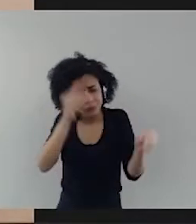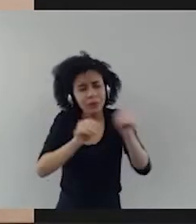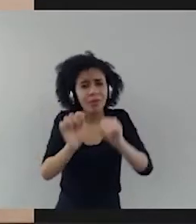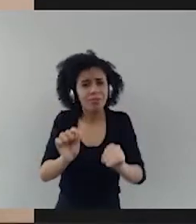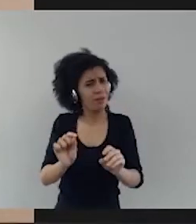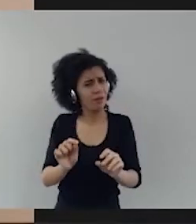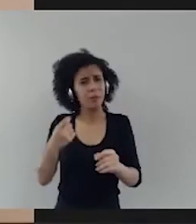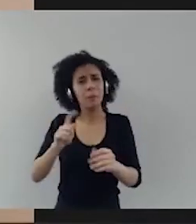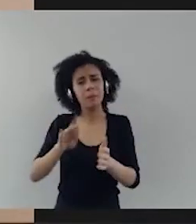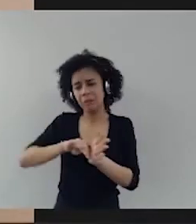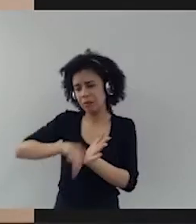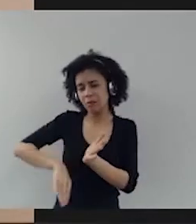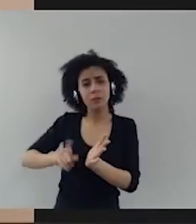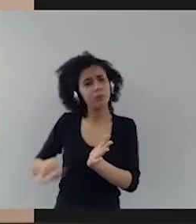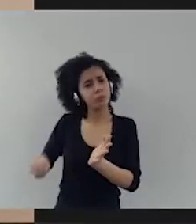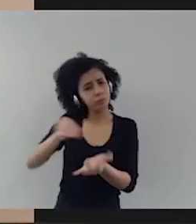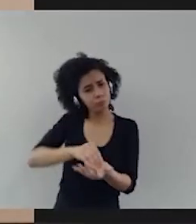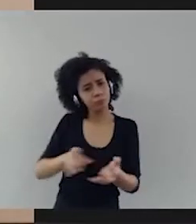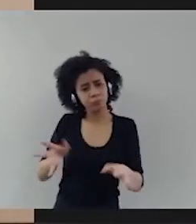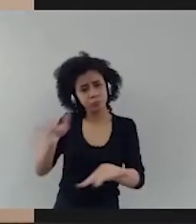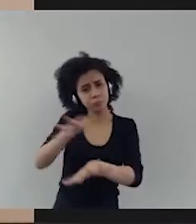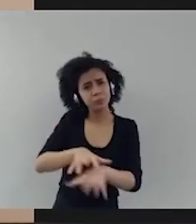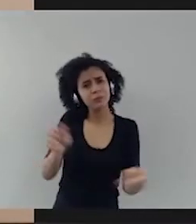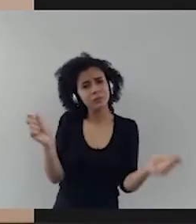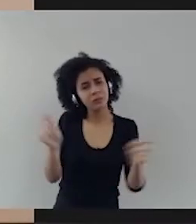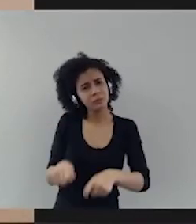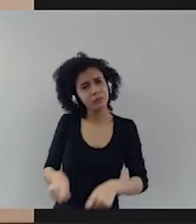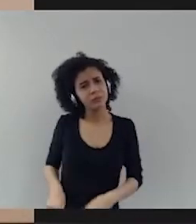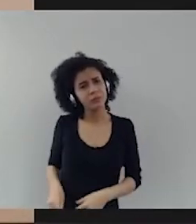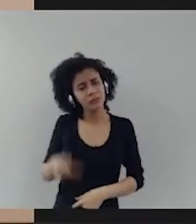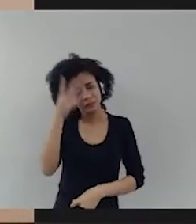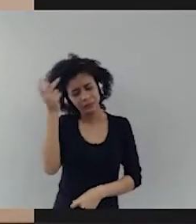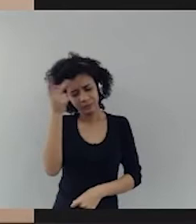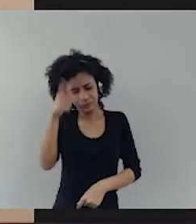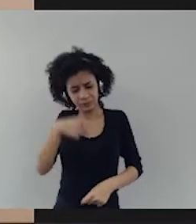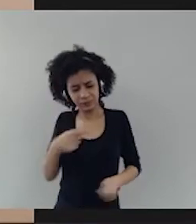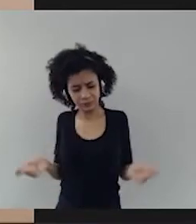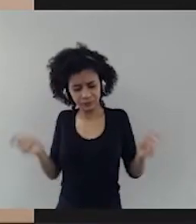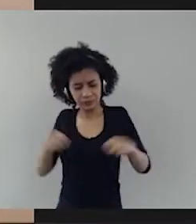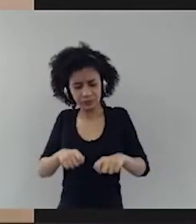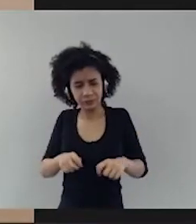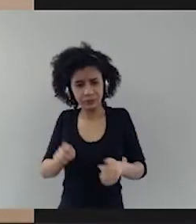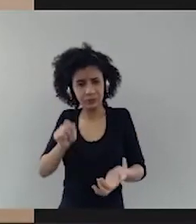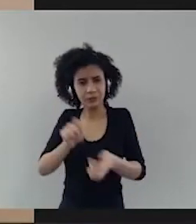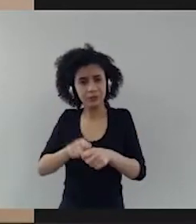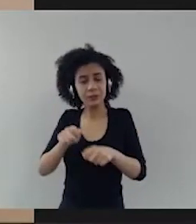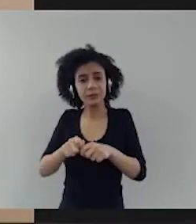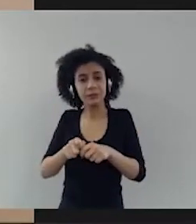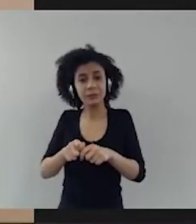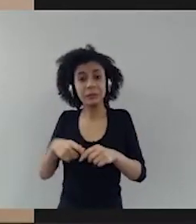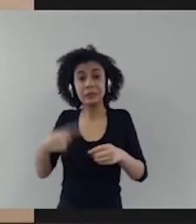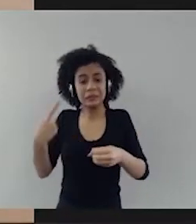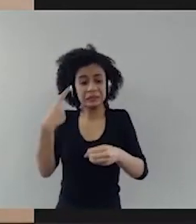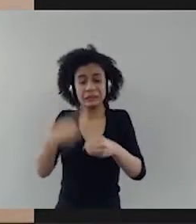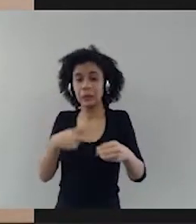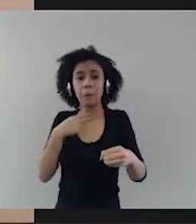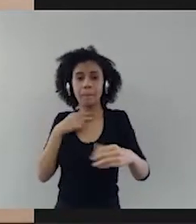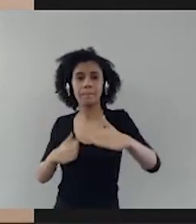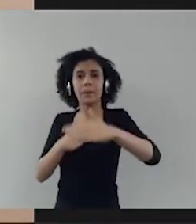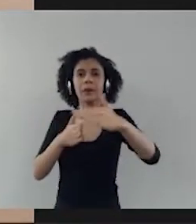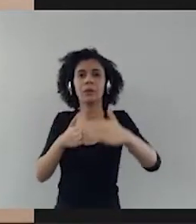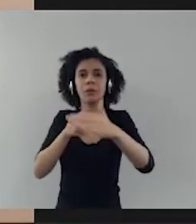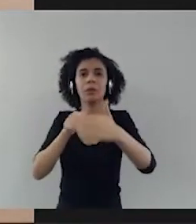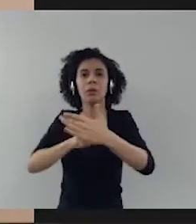é? Cada pessoa tem direito de fazer a sua autorrealização e a cidade não pode ser um impeditivo para